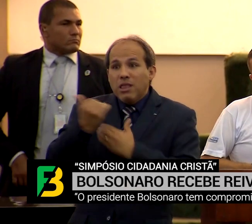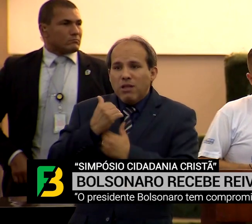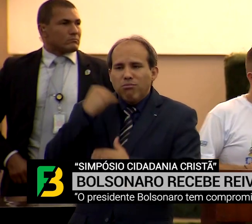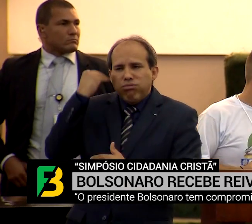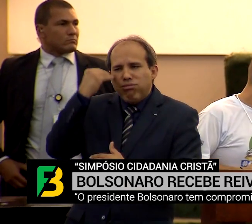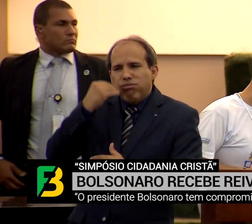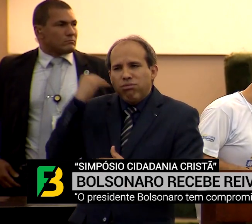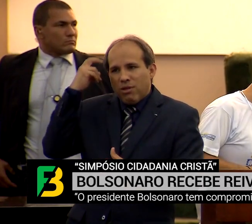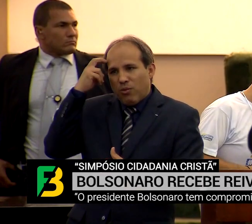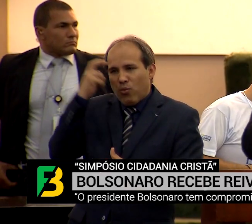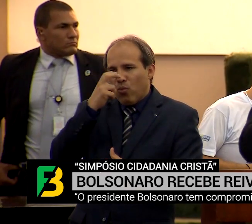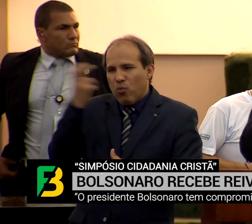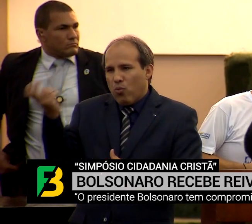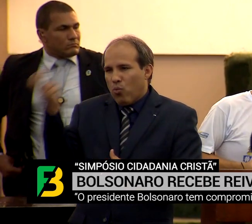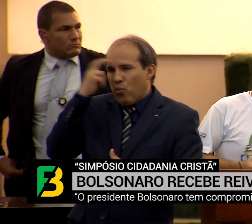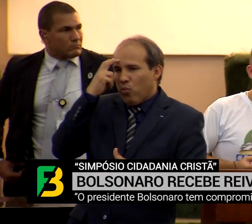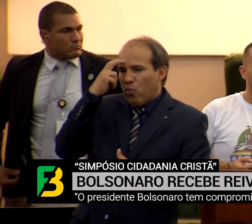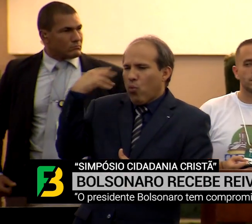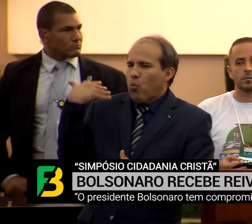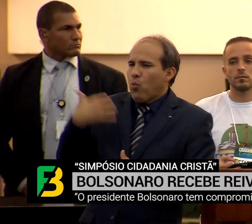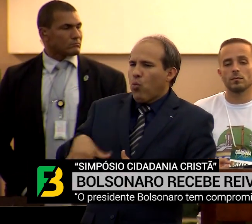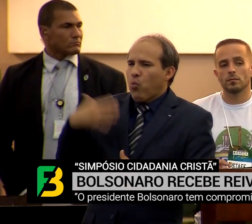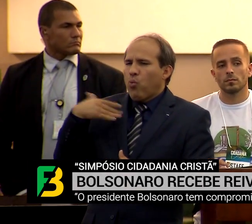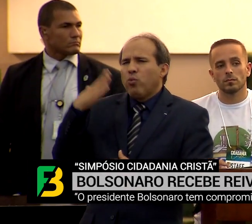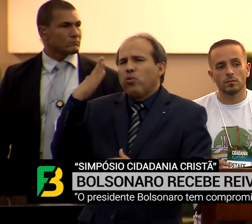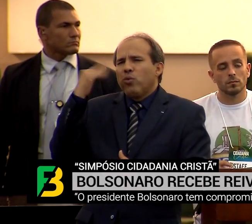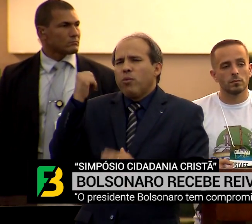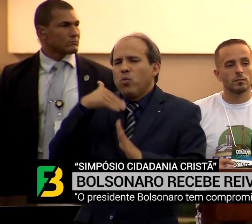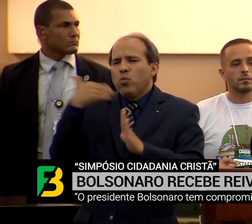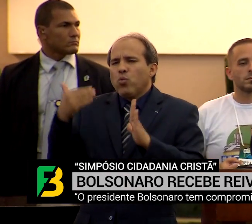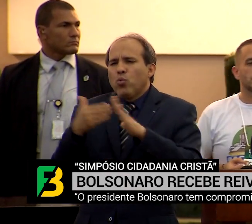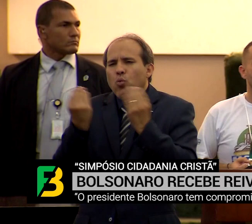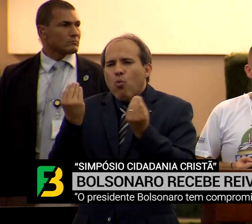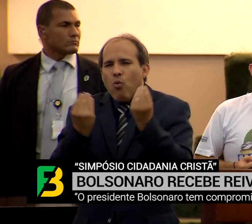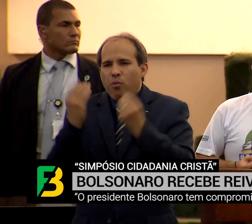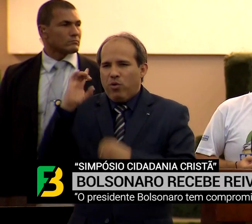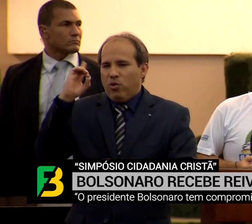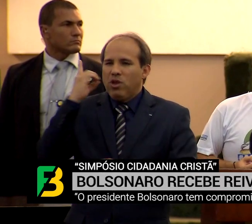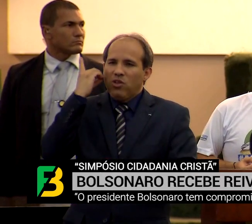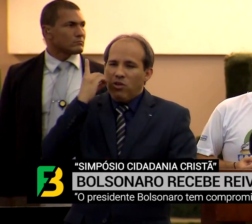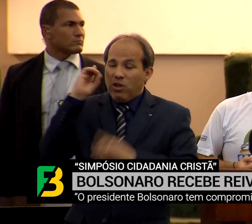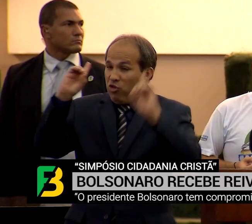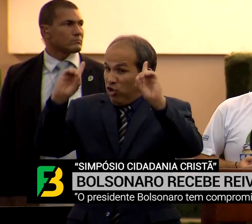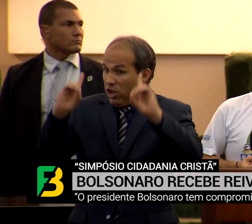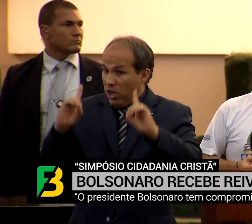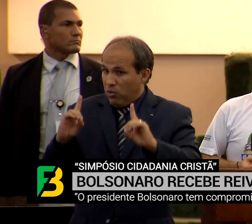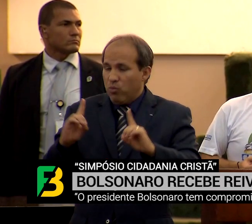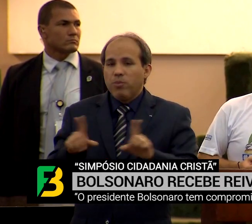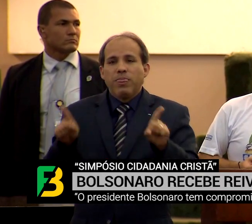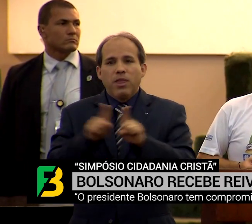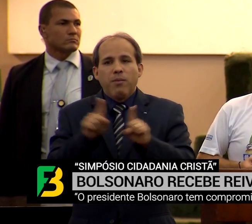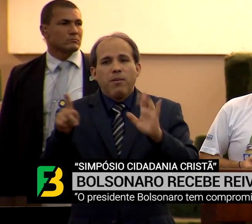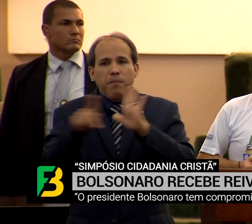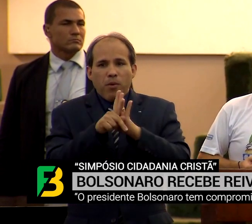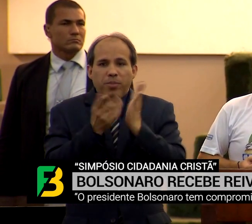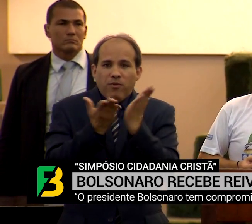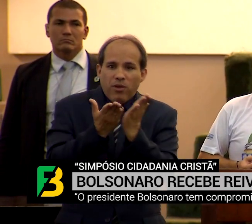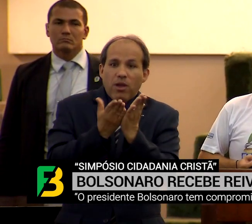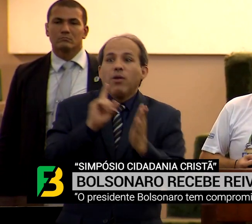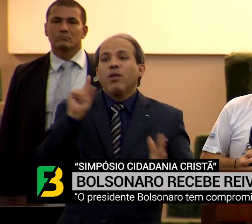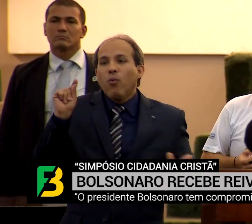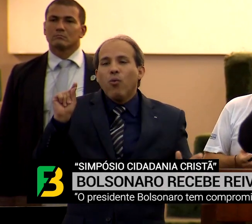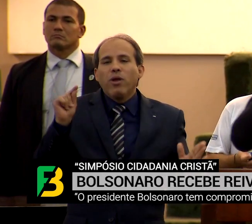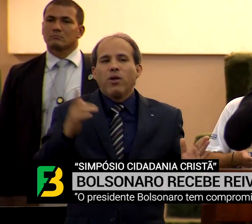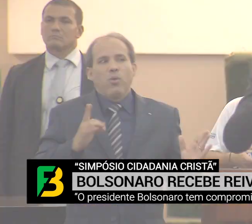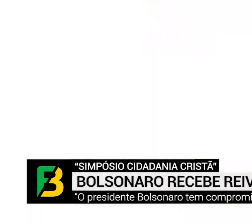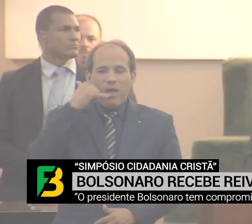cultural imensa, sabe tudo sobre direito, e é evangélico, ou melhor,